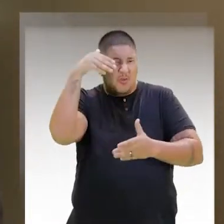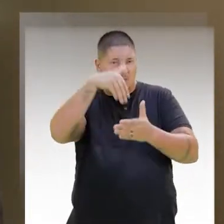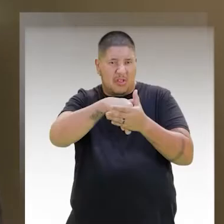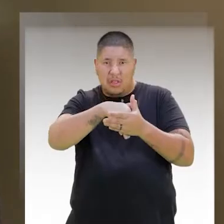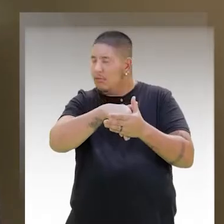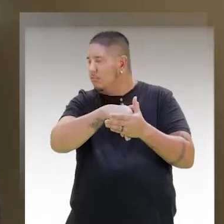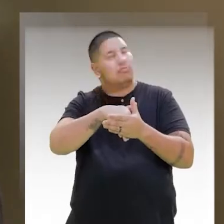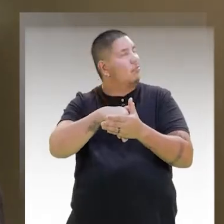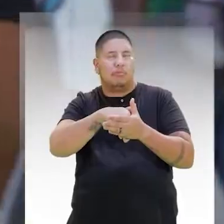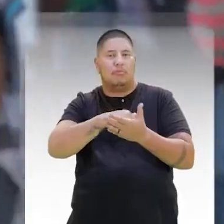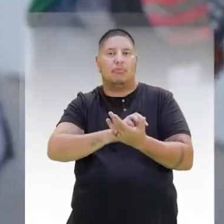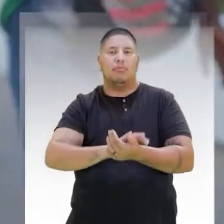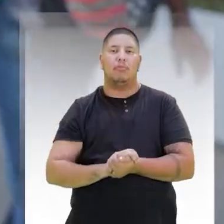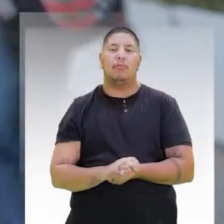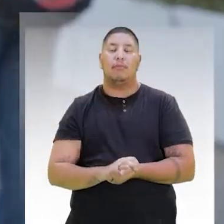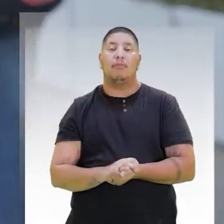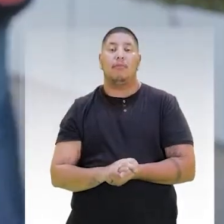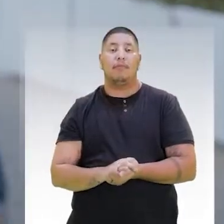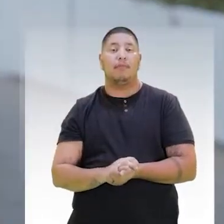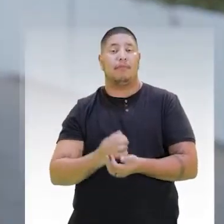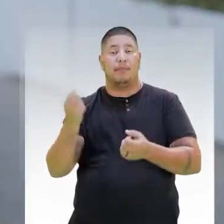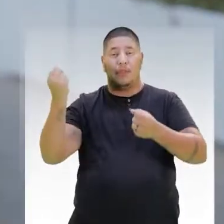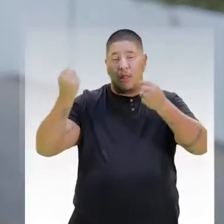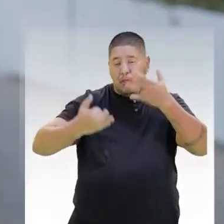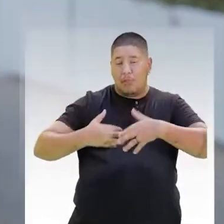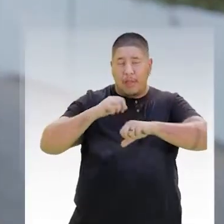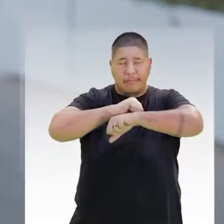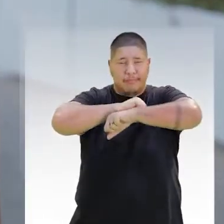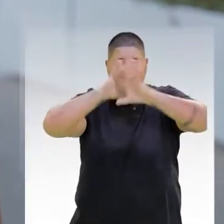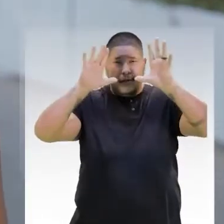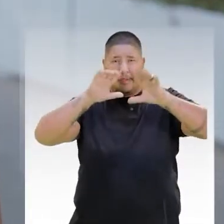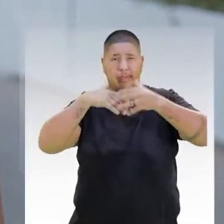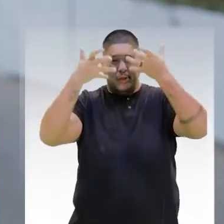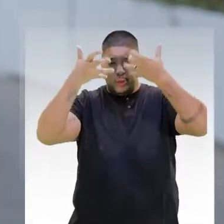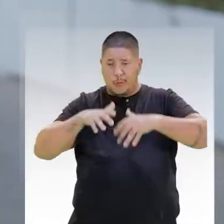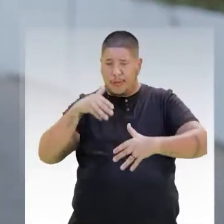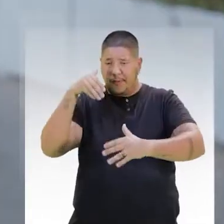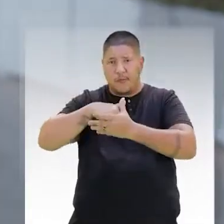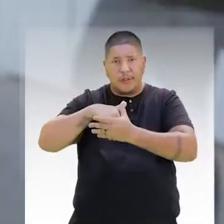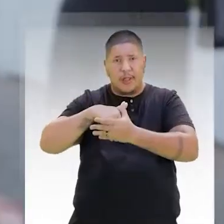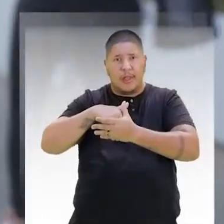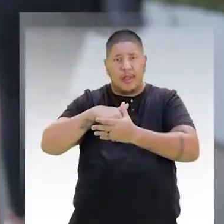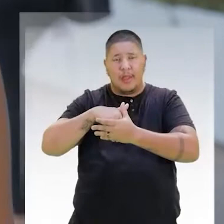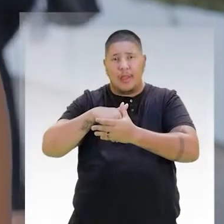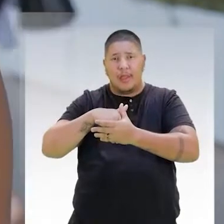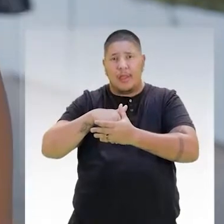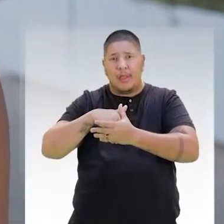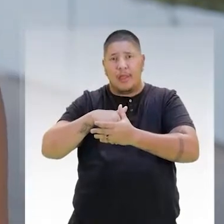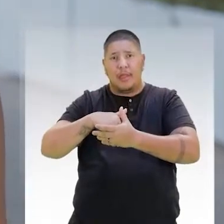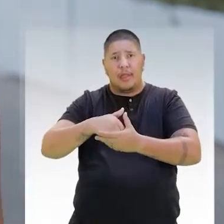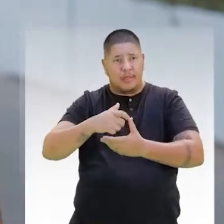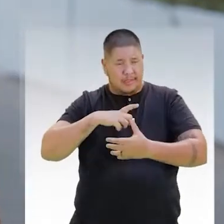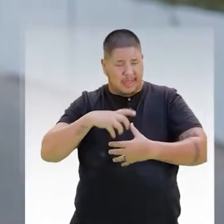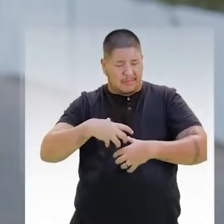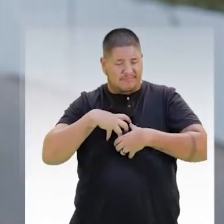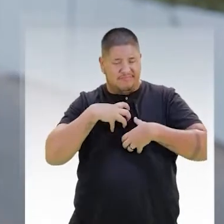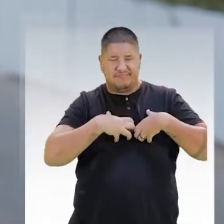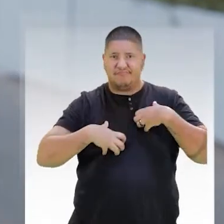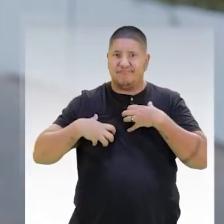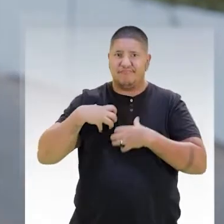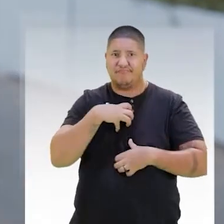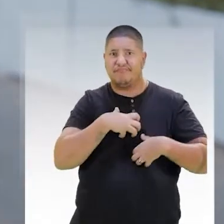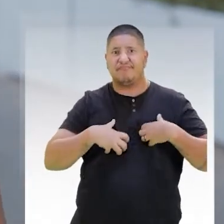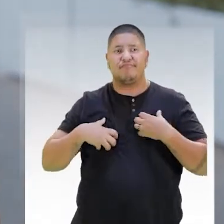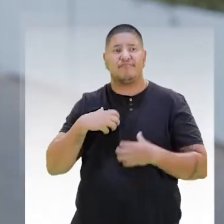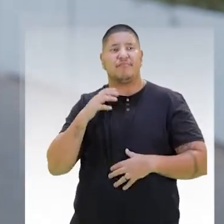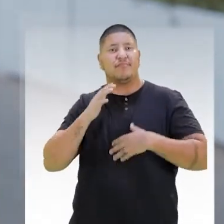determinado candidato. Elas explicaram bem explicitamente que não queriam votar naquele candidato. Gerou um certo incômodo muito grande, sabe, em